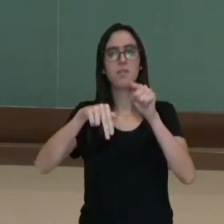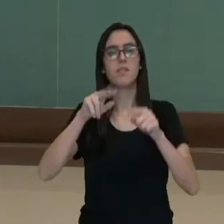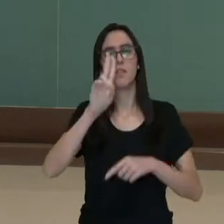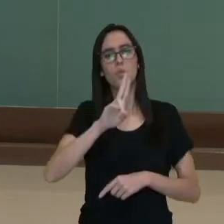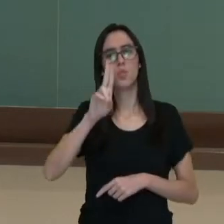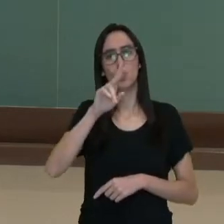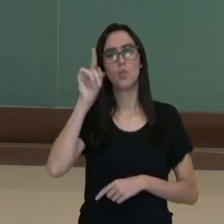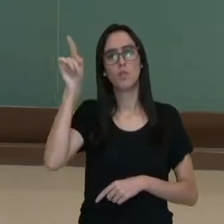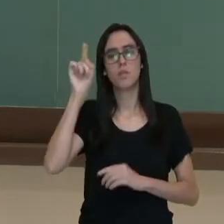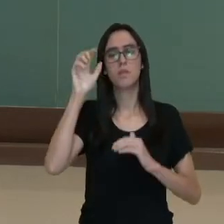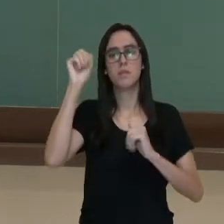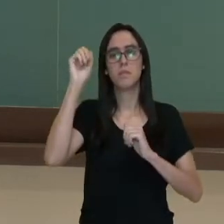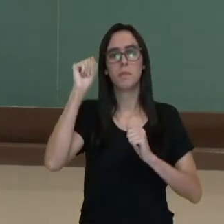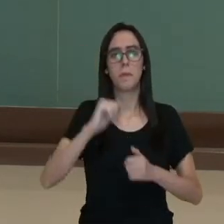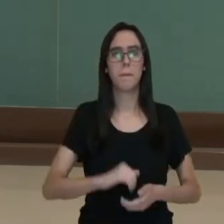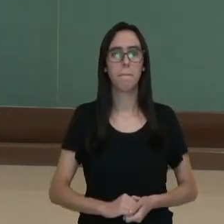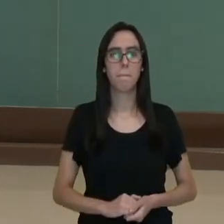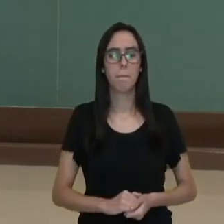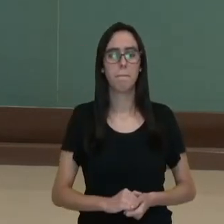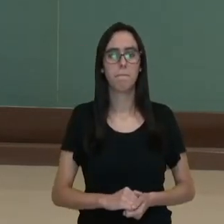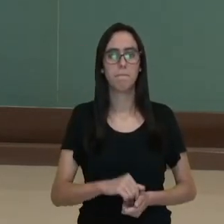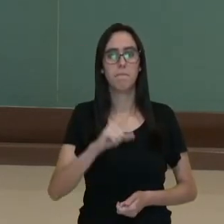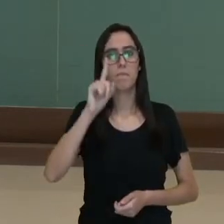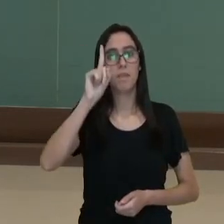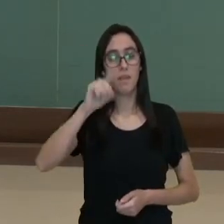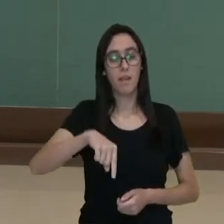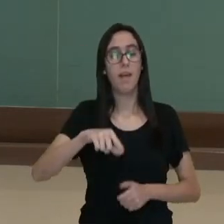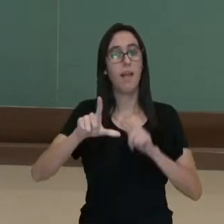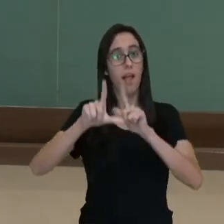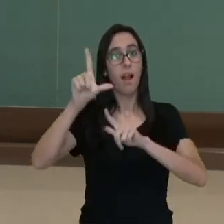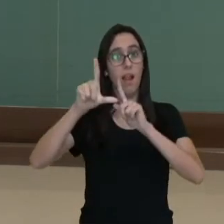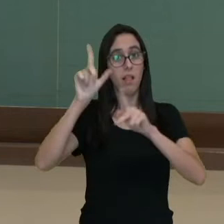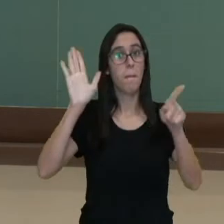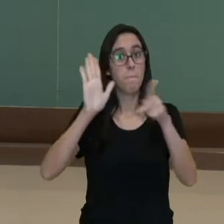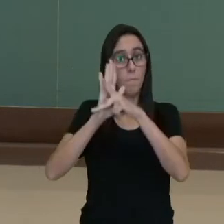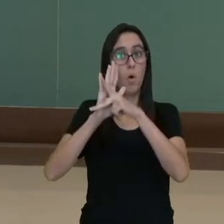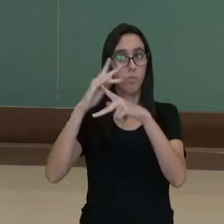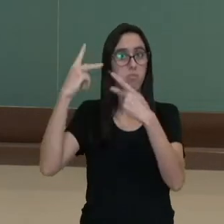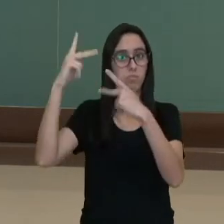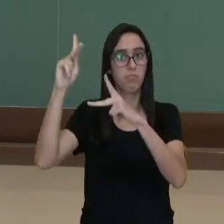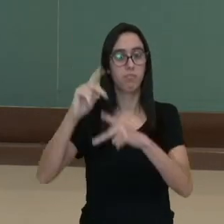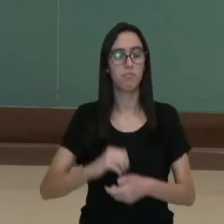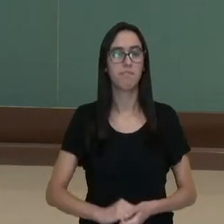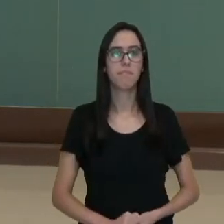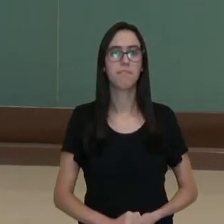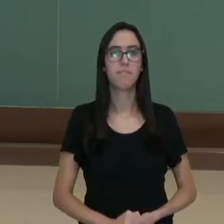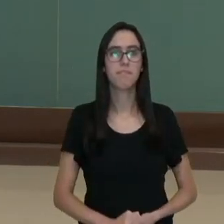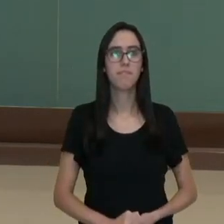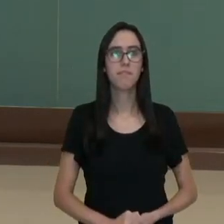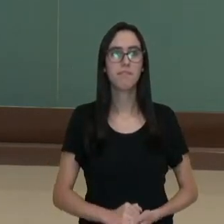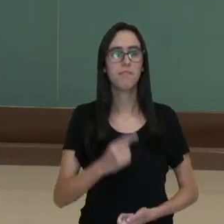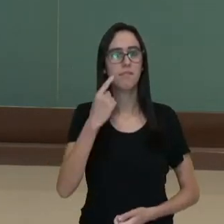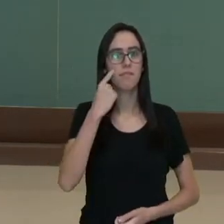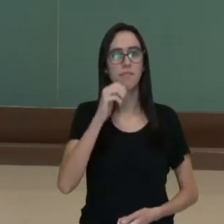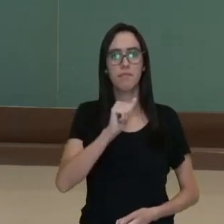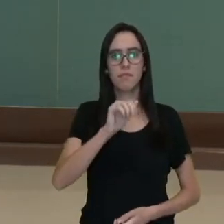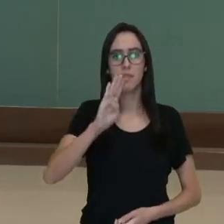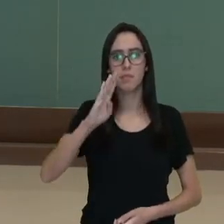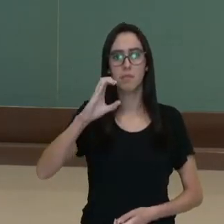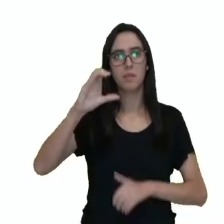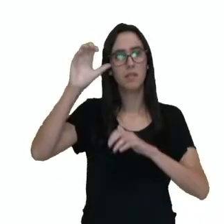til acima dele, tá? Mas é uma letra, não é acentuação, beleza? El alfabeto